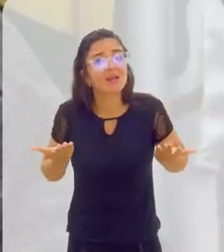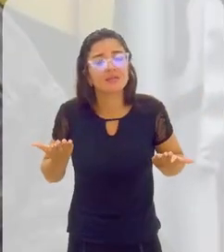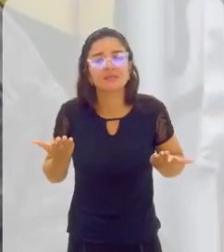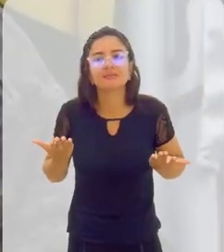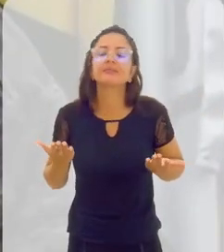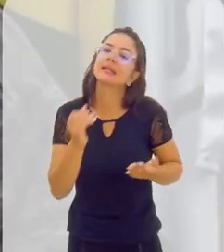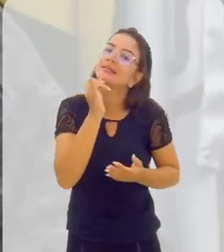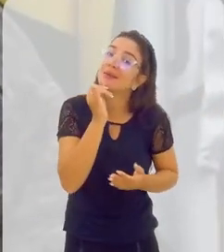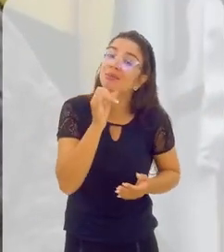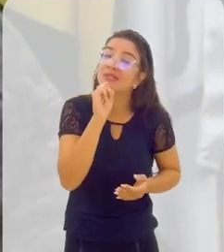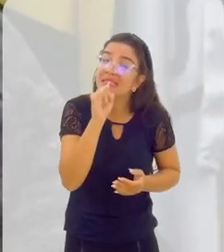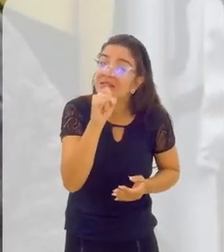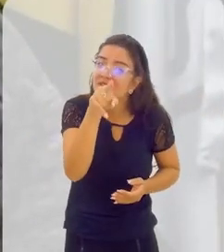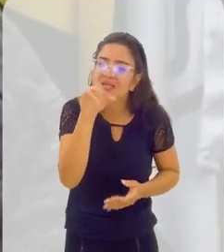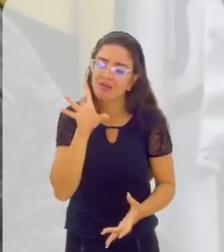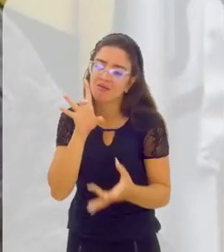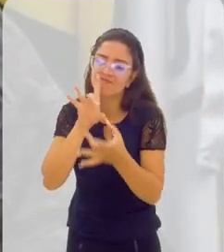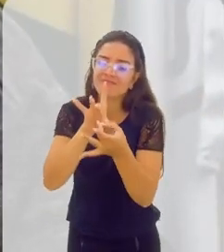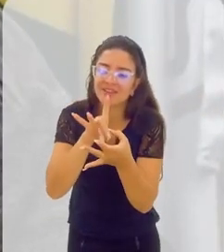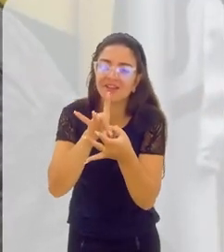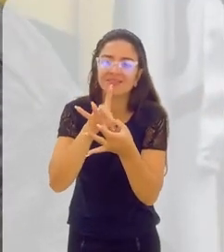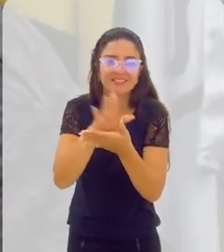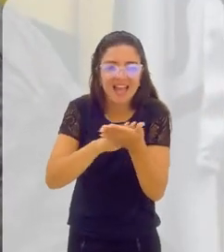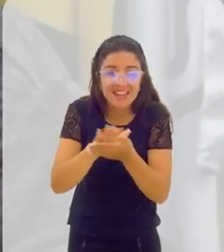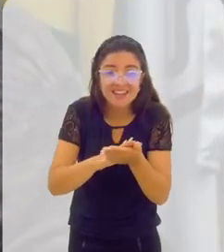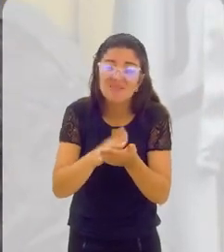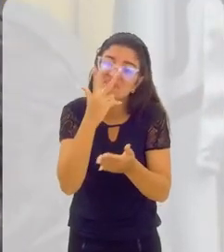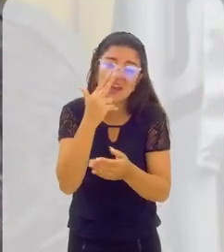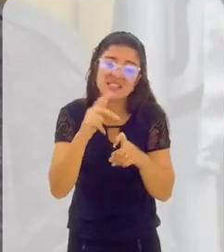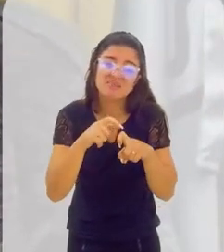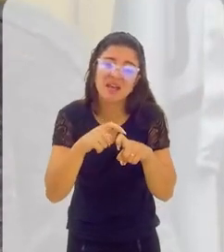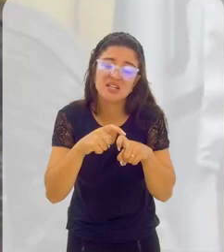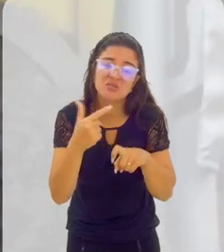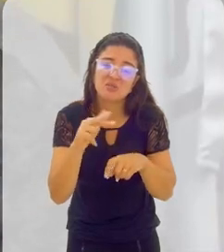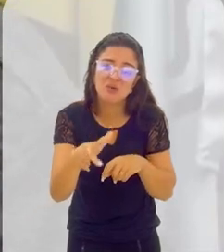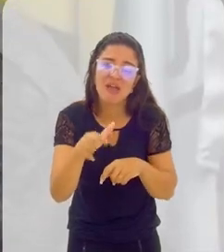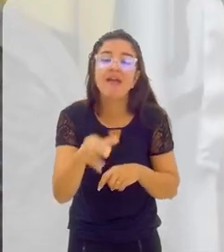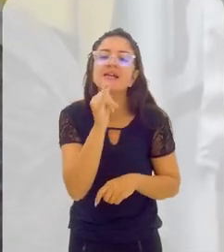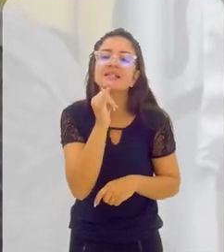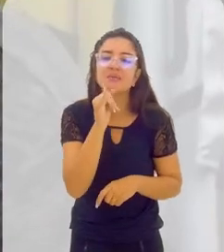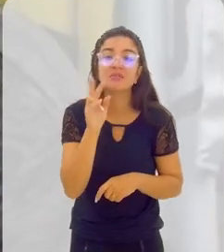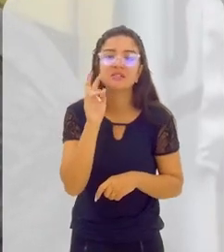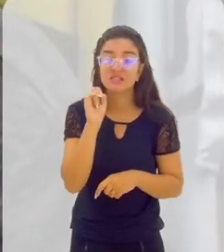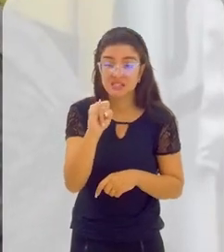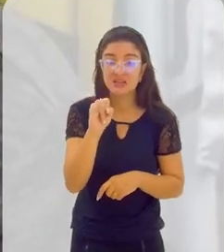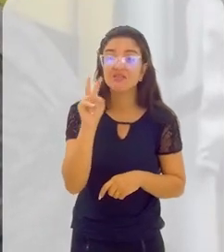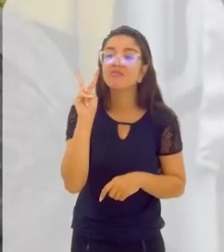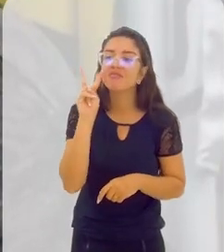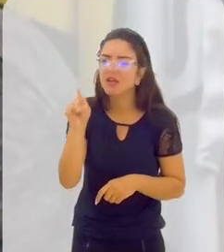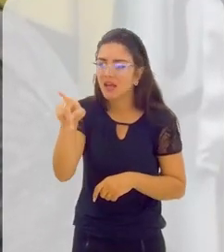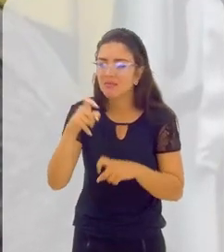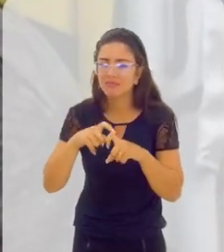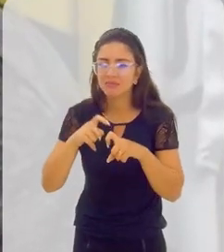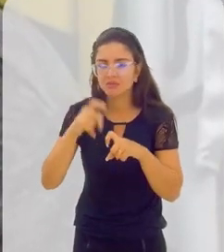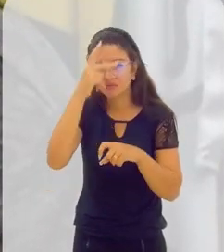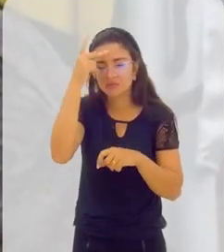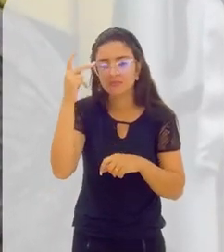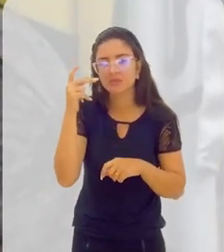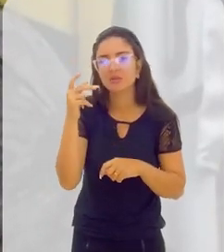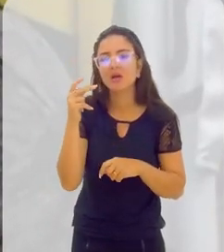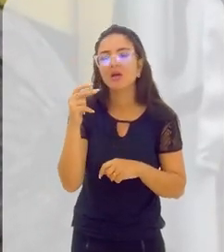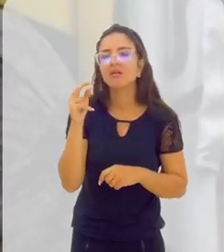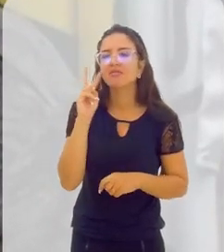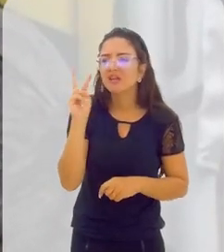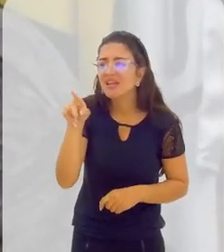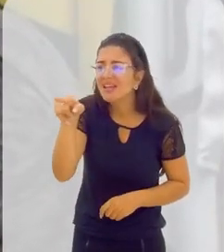você não se chama médico sabe se você ver aquele doente lá no caminho você não sabe você sabe que ele tem